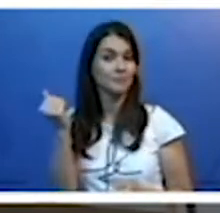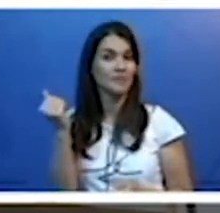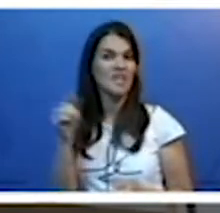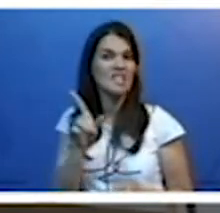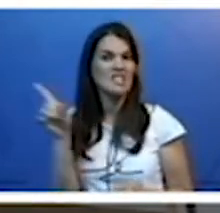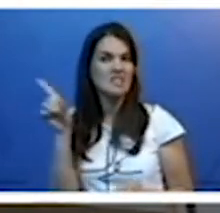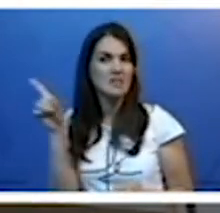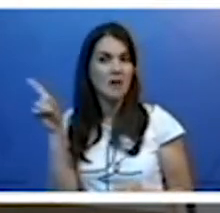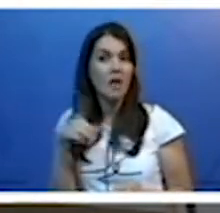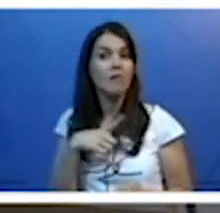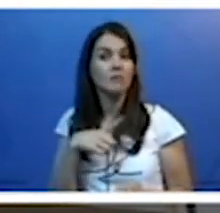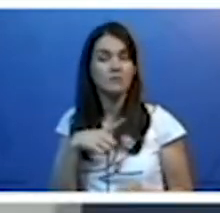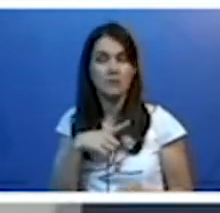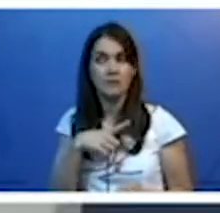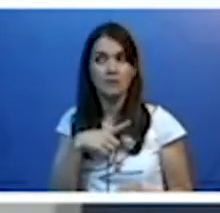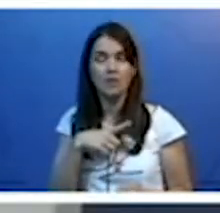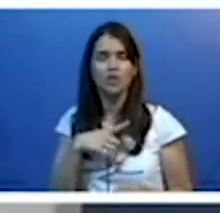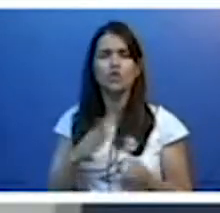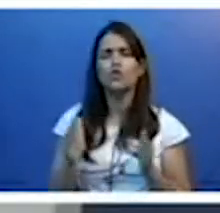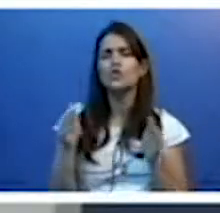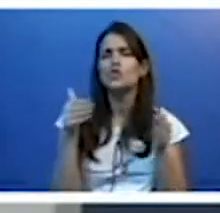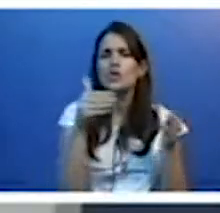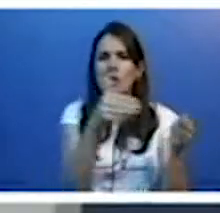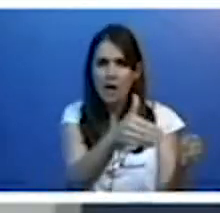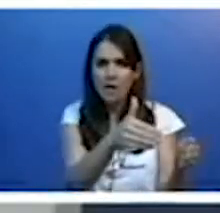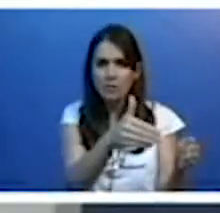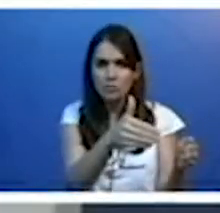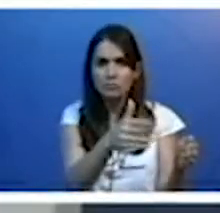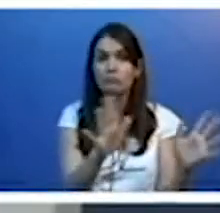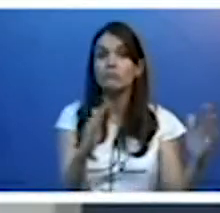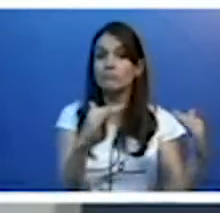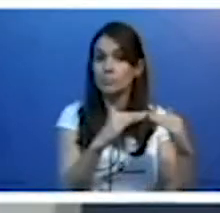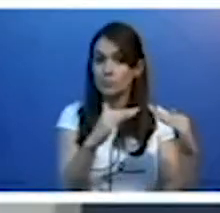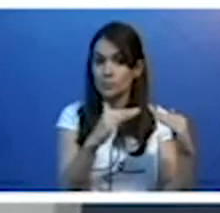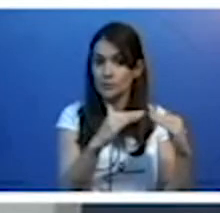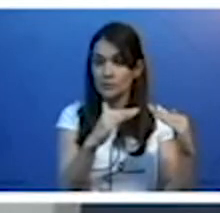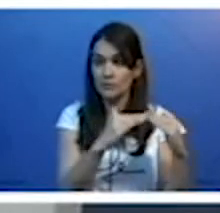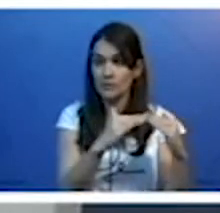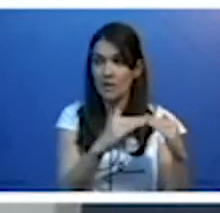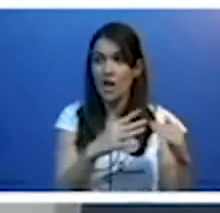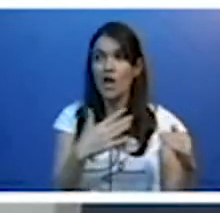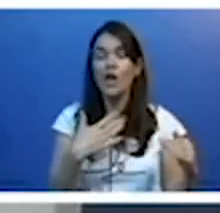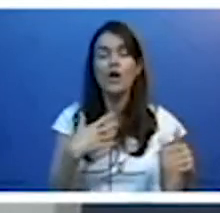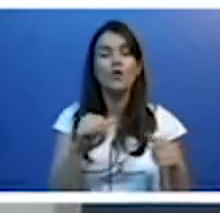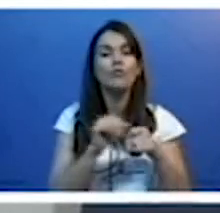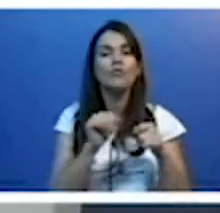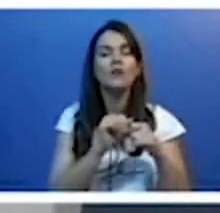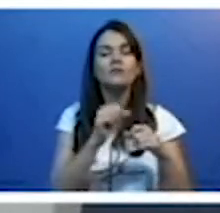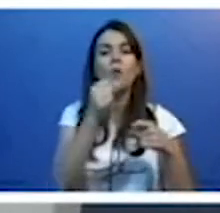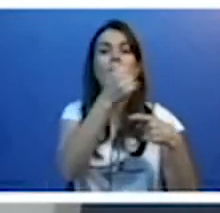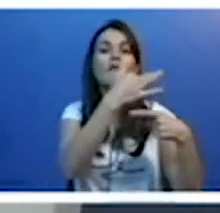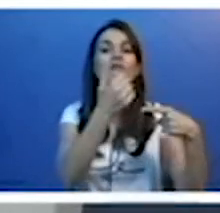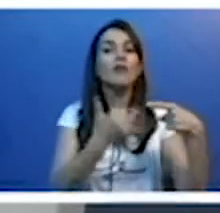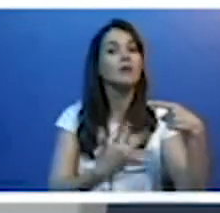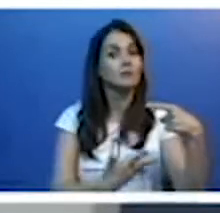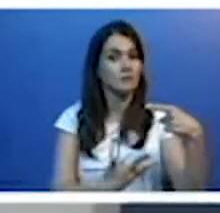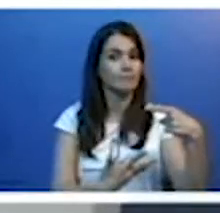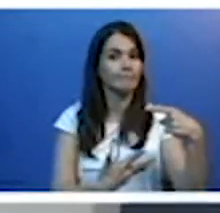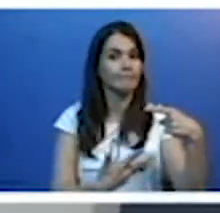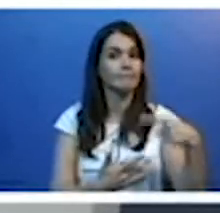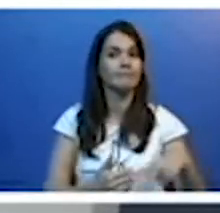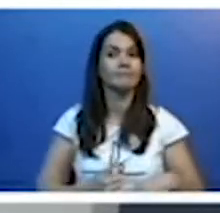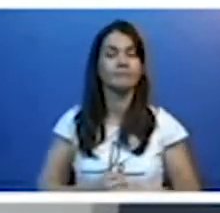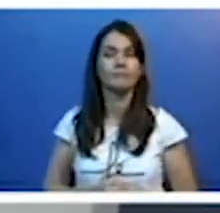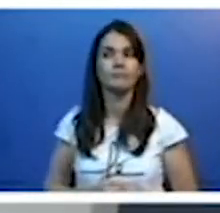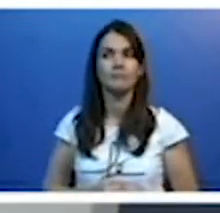são diretamente proporcionais, eu vou montar uma fração com as duas,